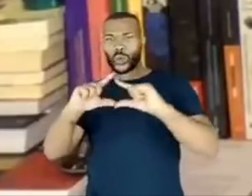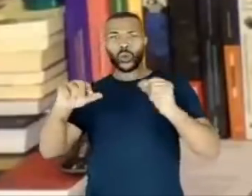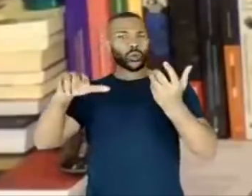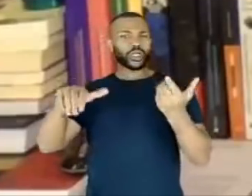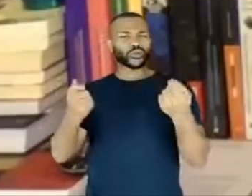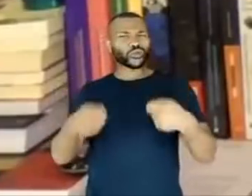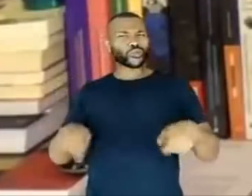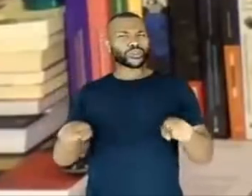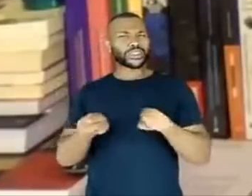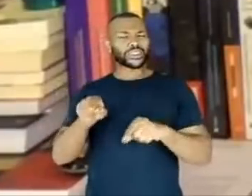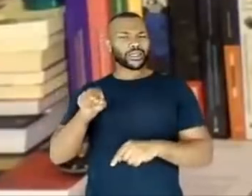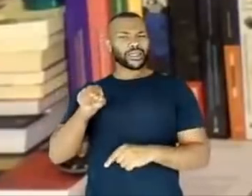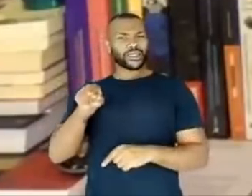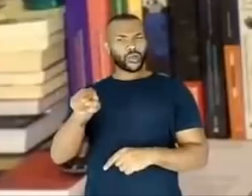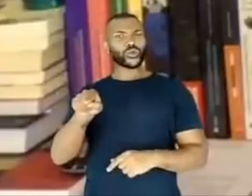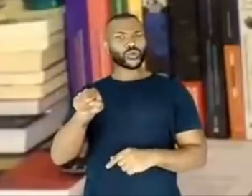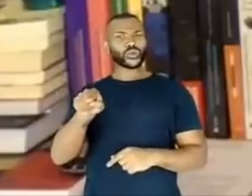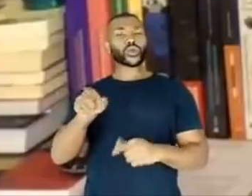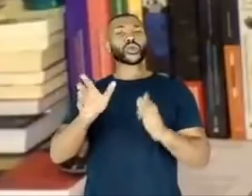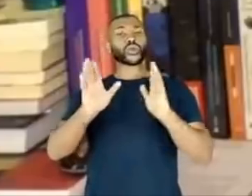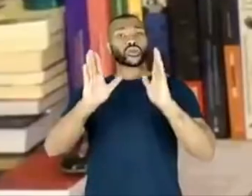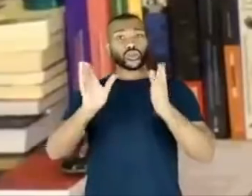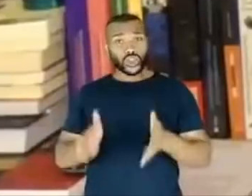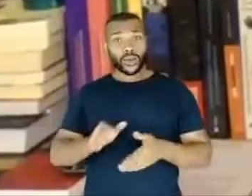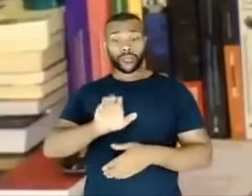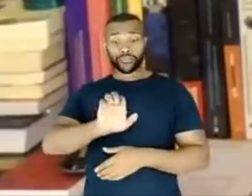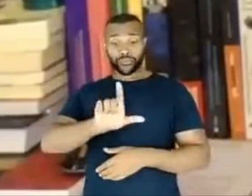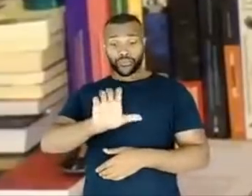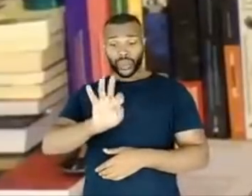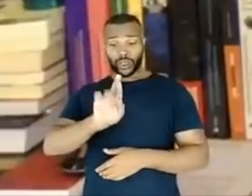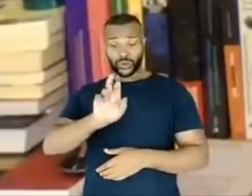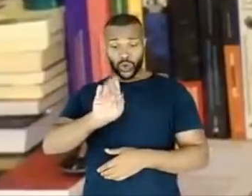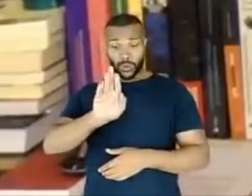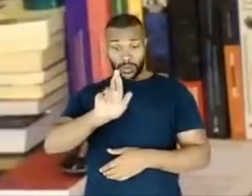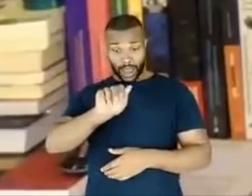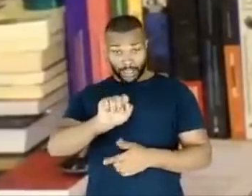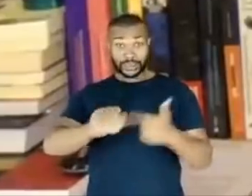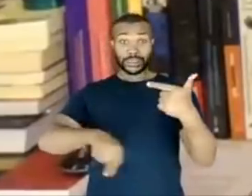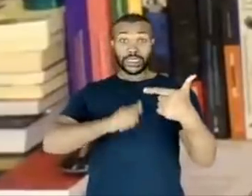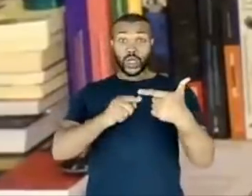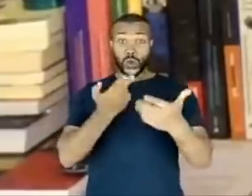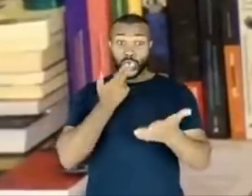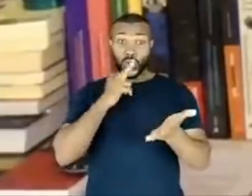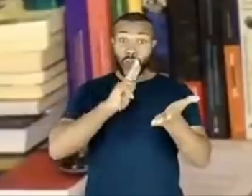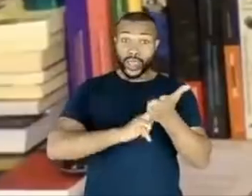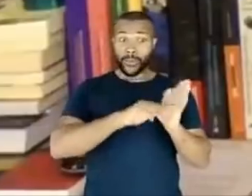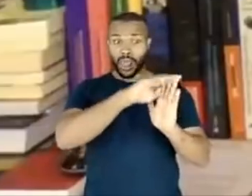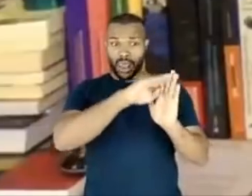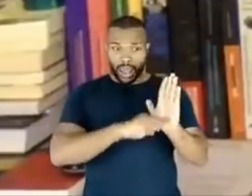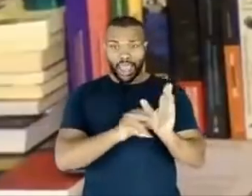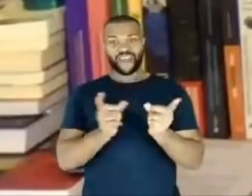soma a Eletrobras, os Correios, que estão na lista de privatizações do governo. O